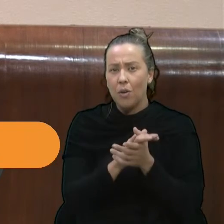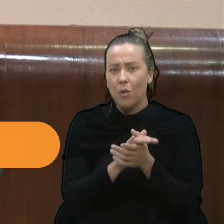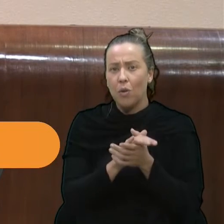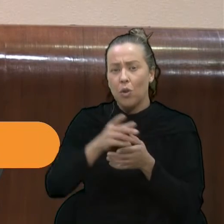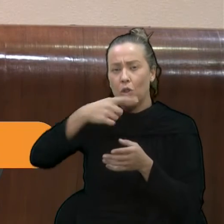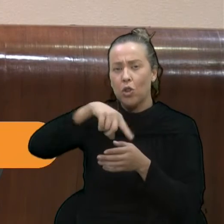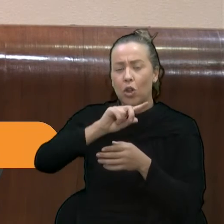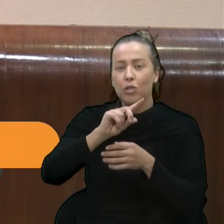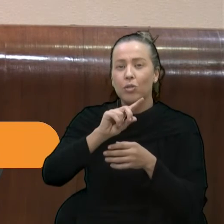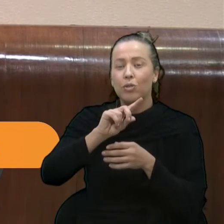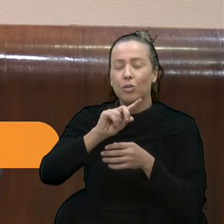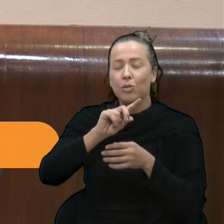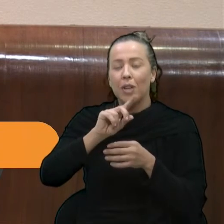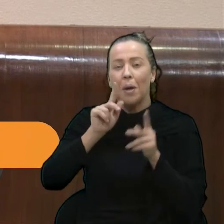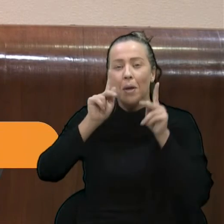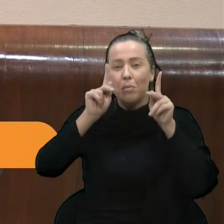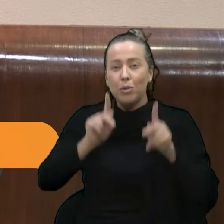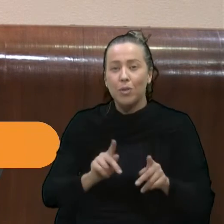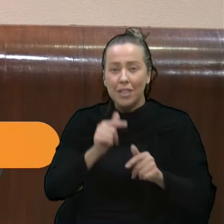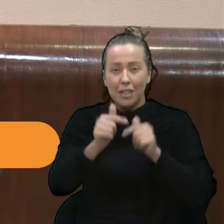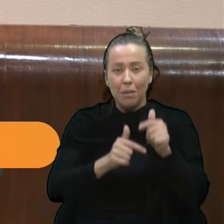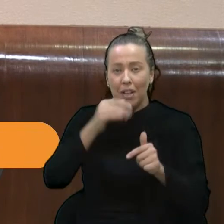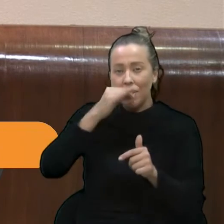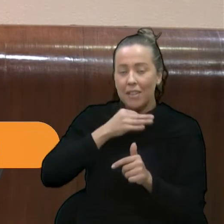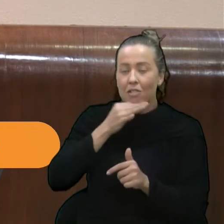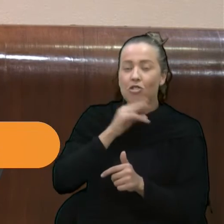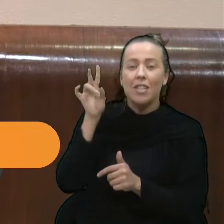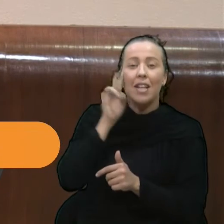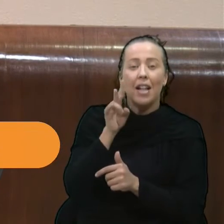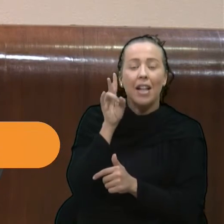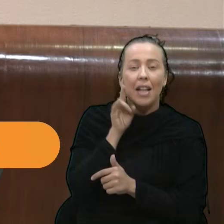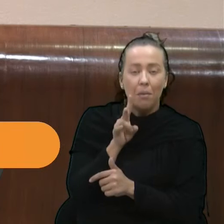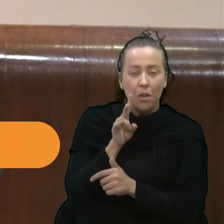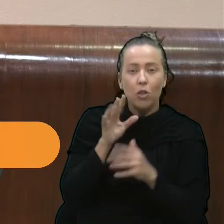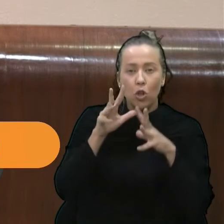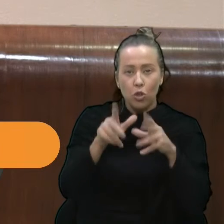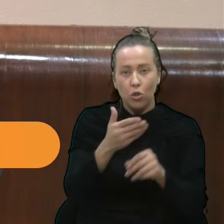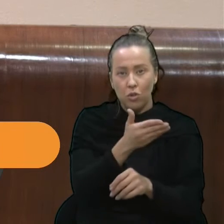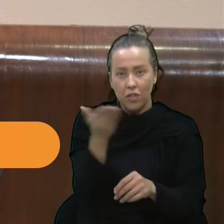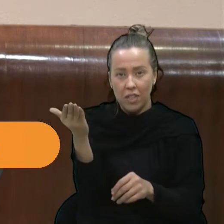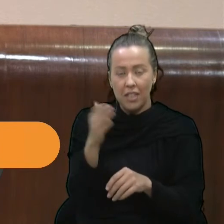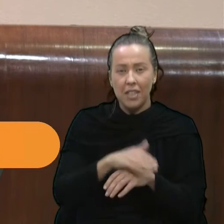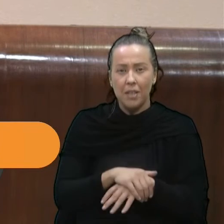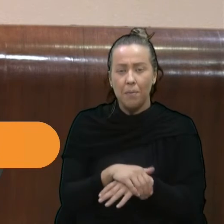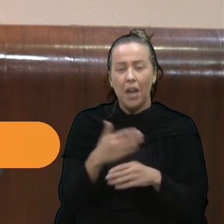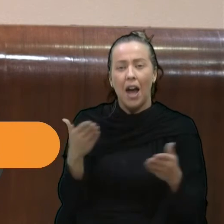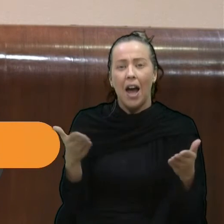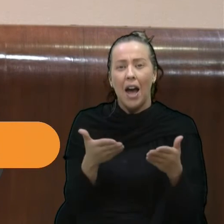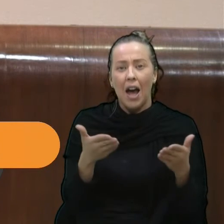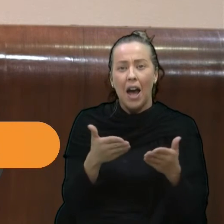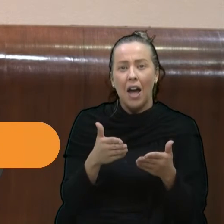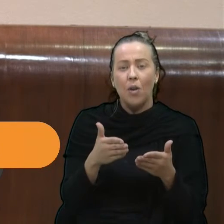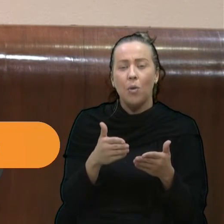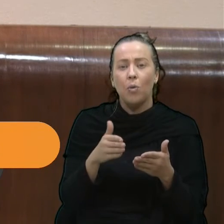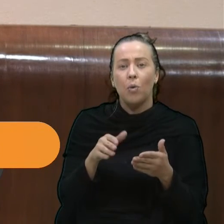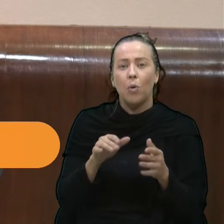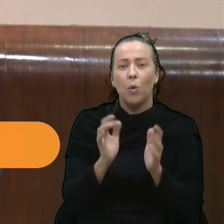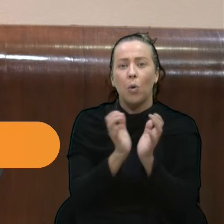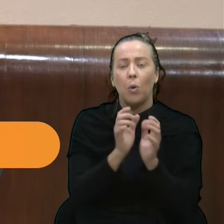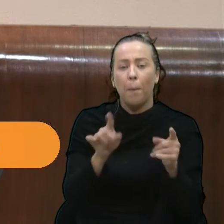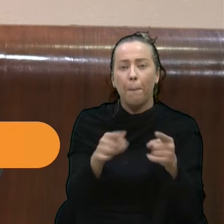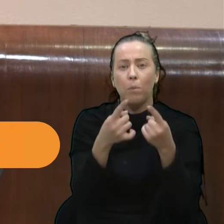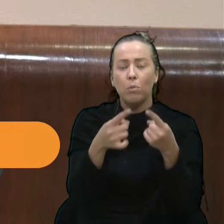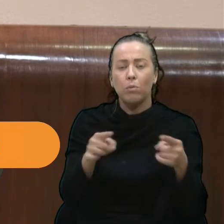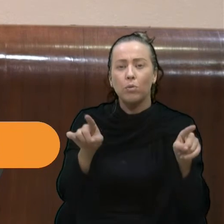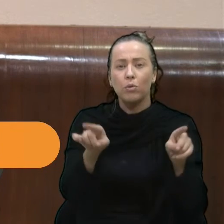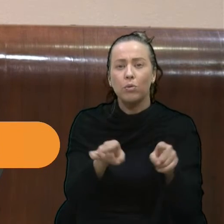nossos talentos aqui de Caxias do Sul. Eles estão lembrando de todos vocês. Vamos trazer o duo formado pelo músico,